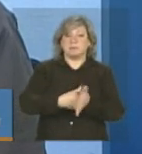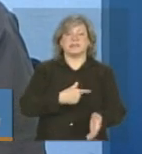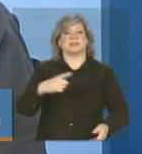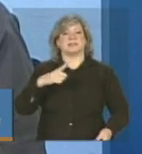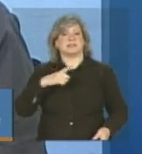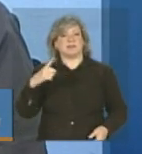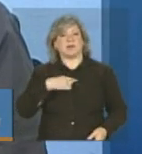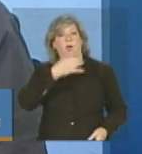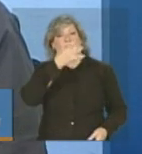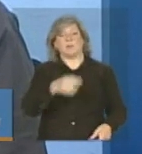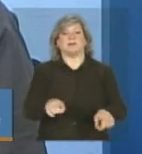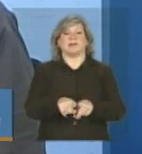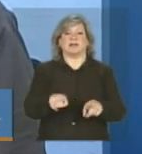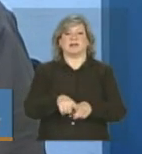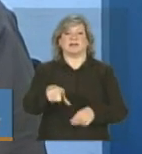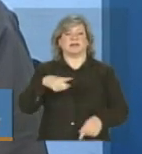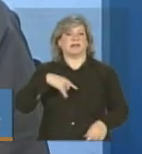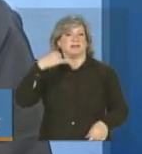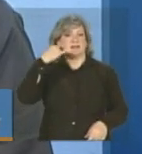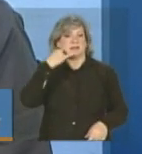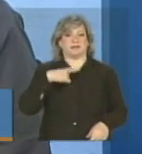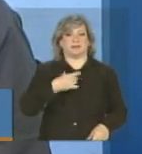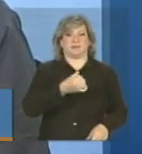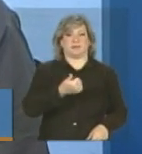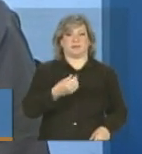e sugestões para os telefones